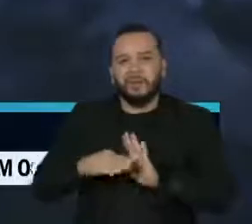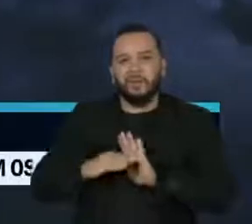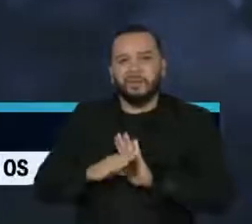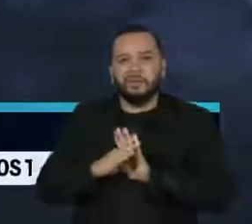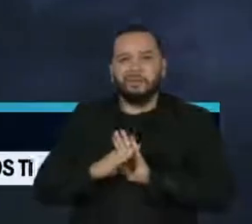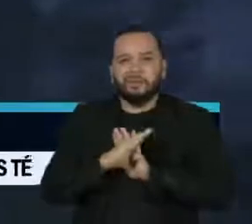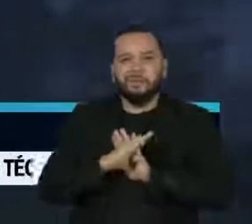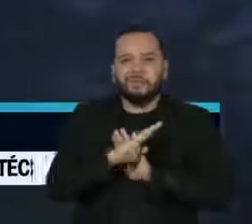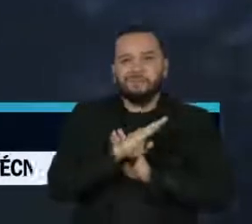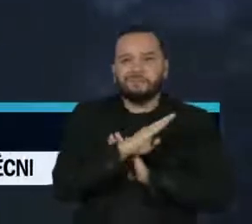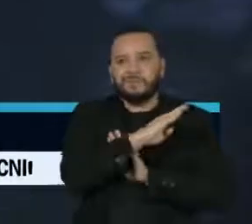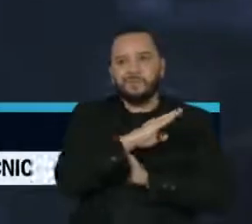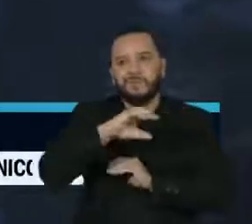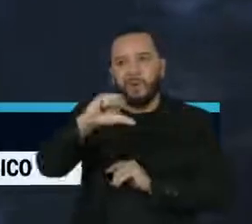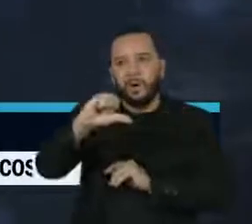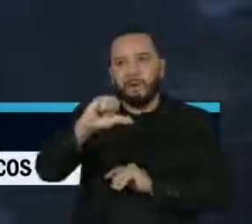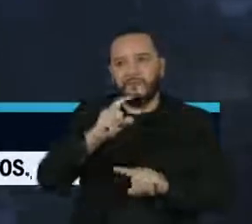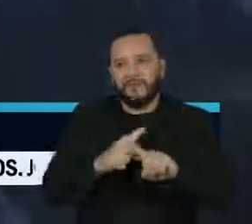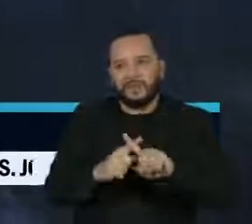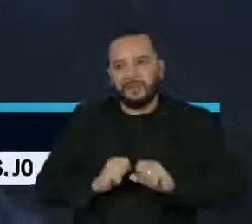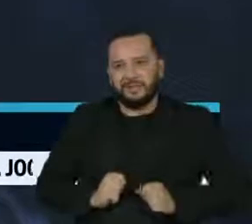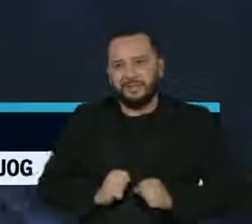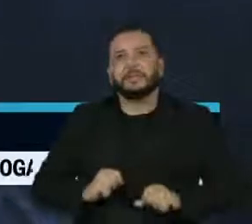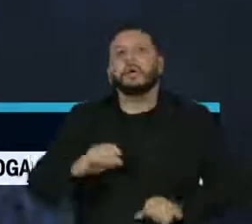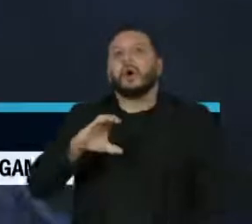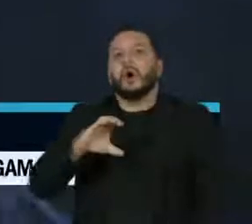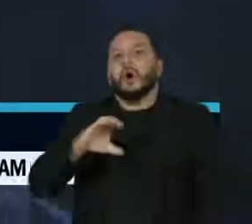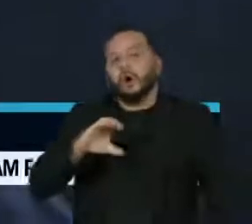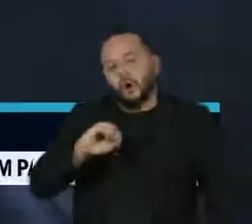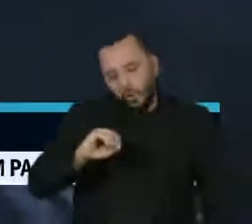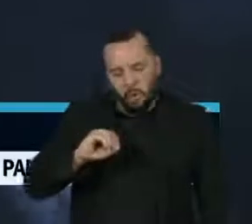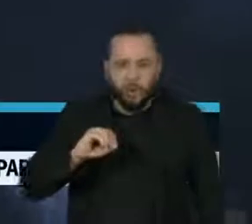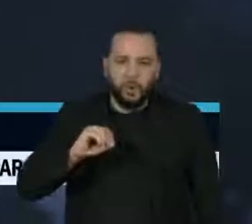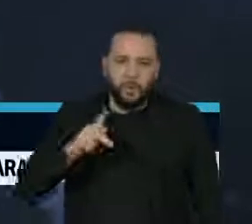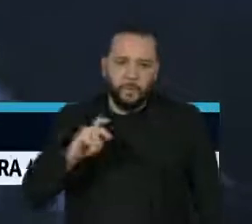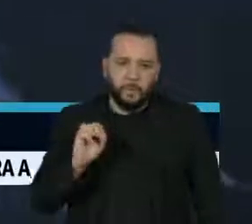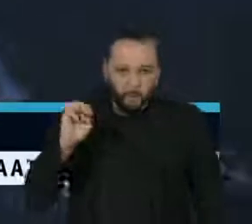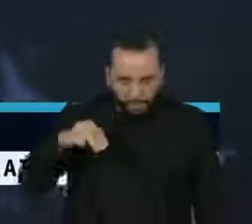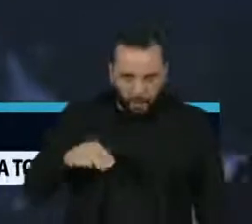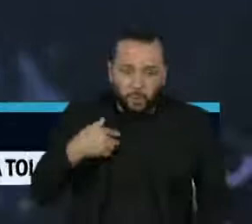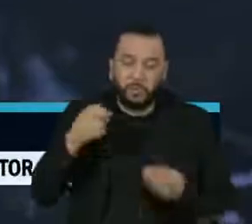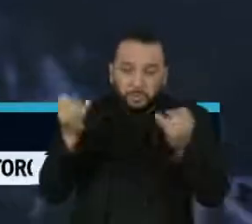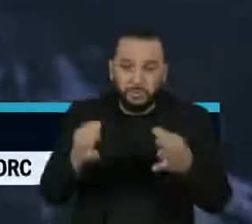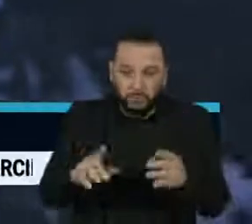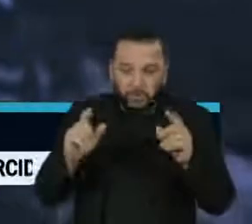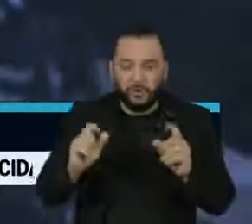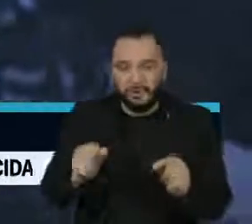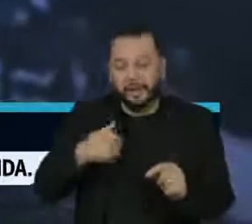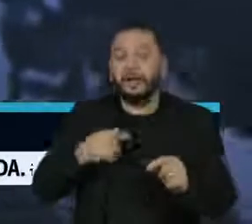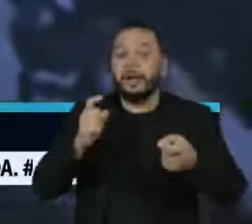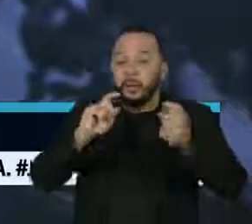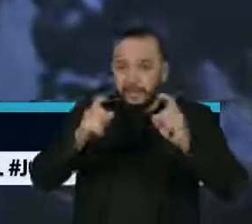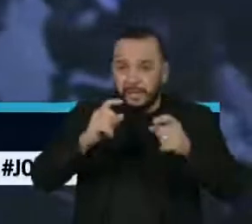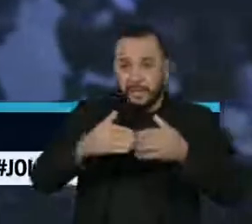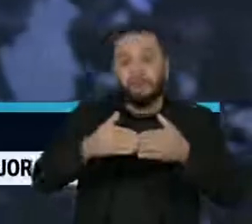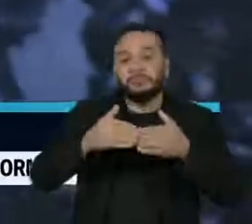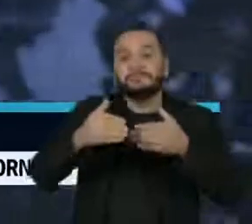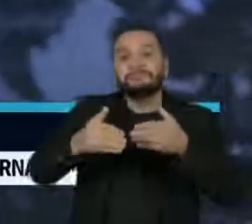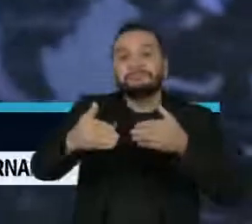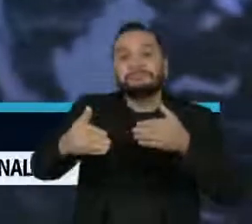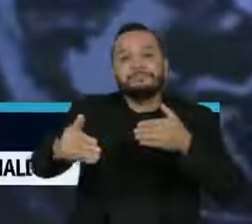seguido para cima no comunicado o COPOM comitê de política monetária sinalizou um novo aumento para a próxima reunião marcada para o